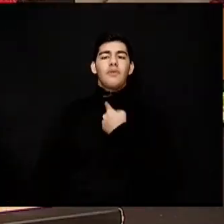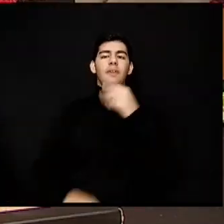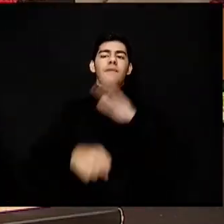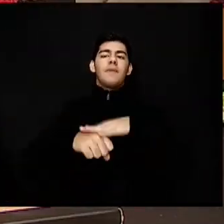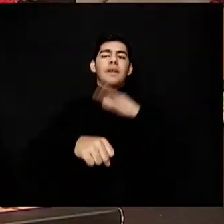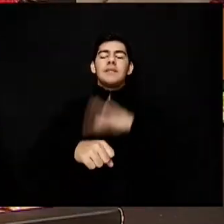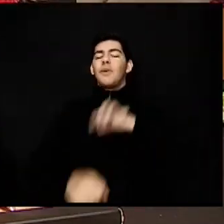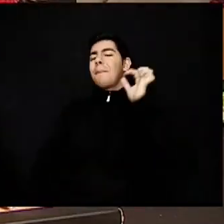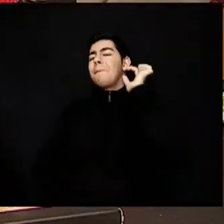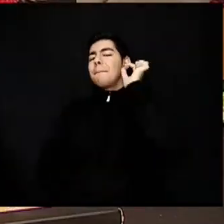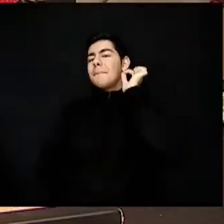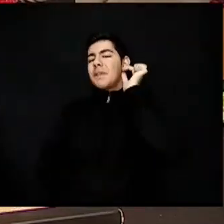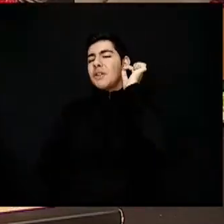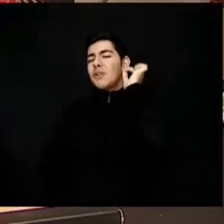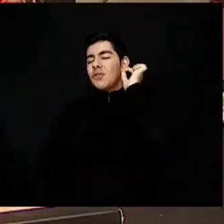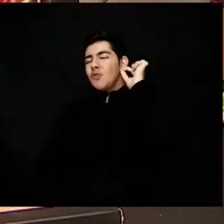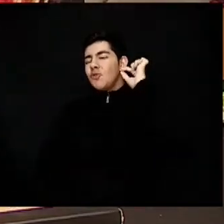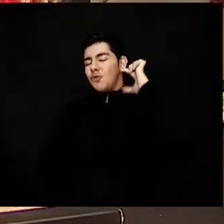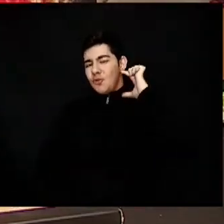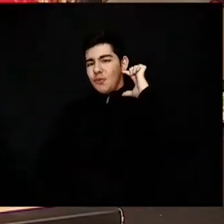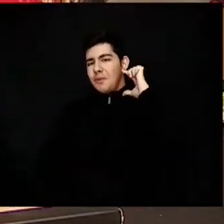Deixar ela aqui.